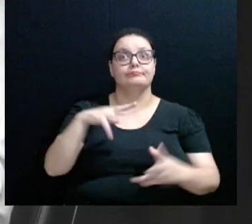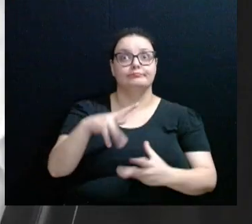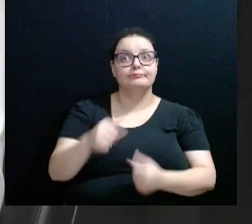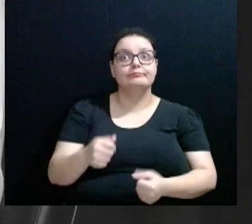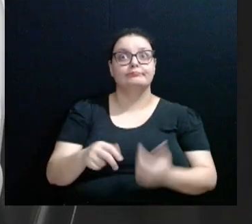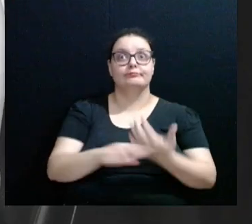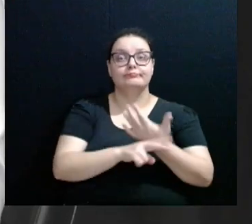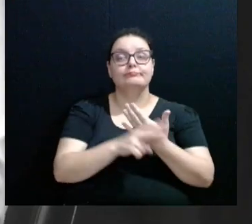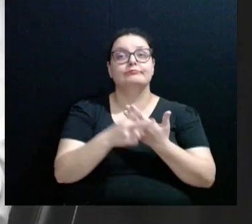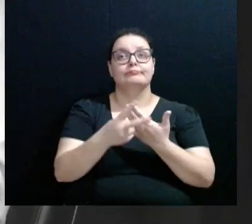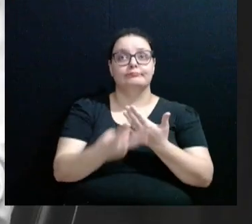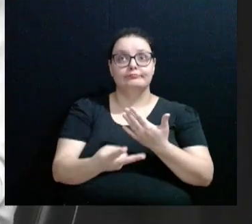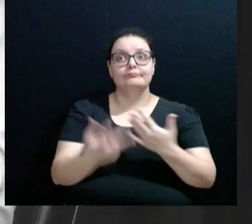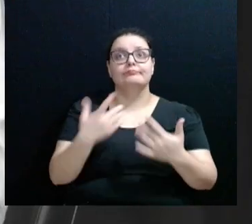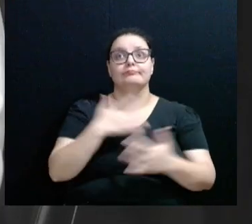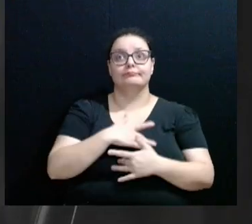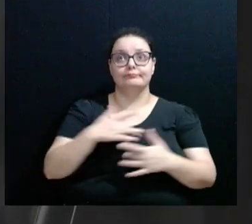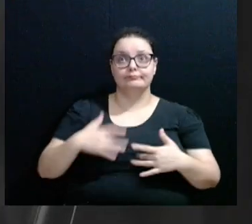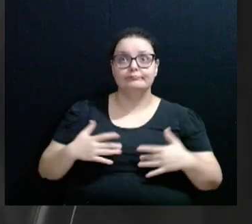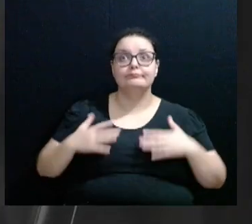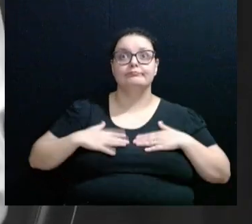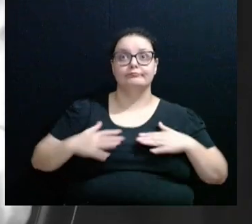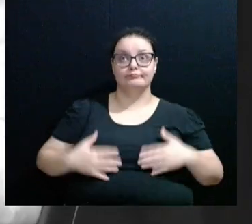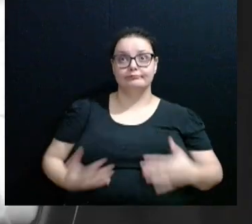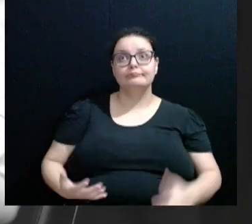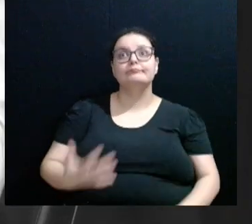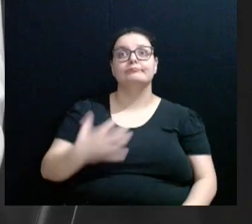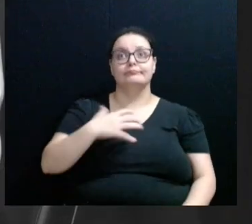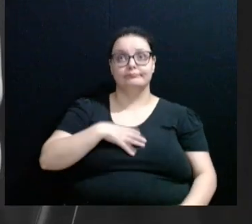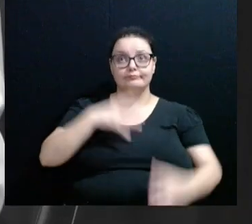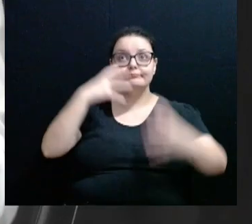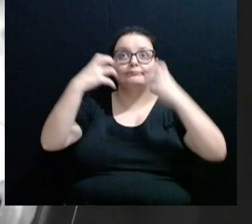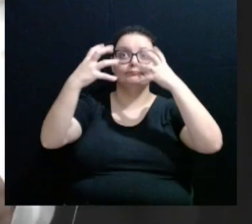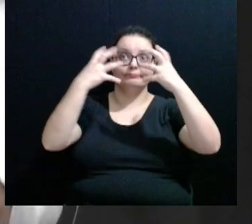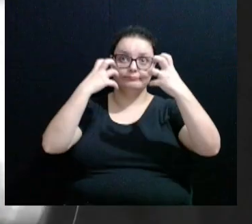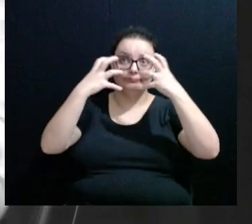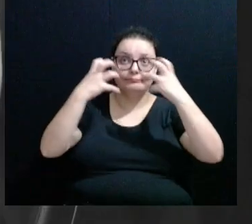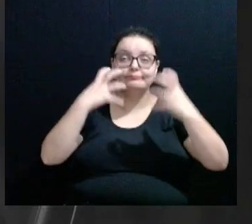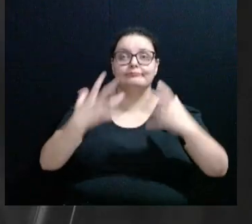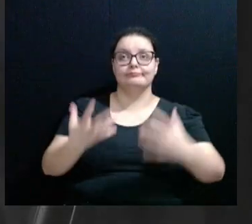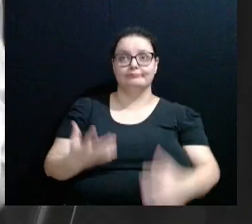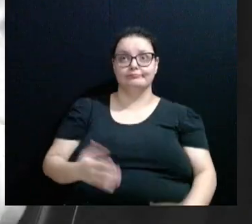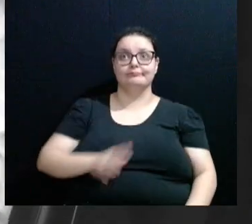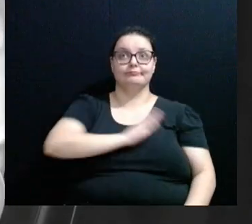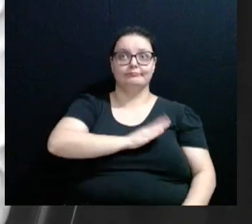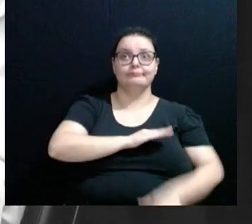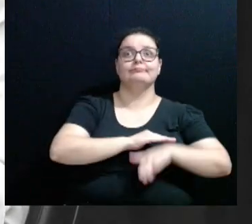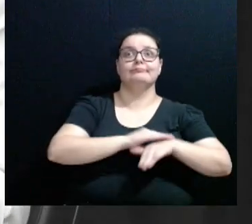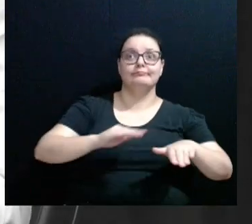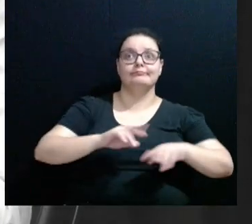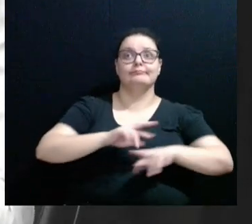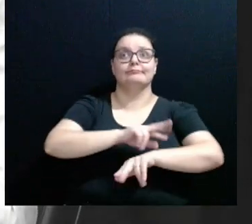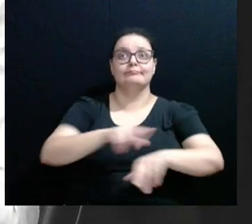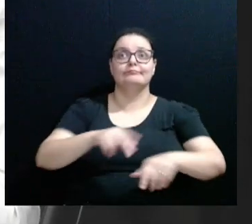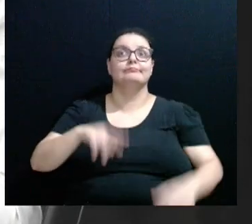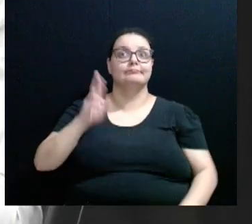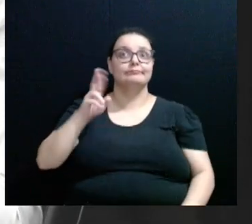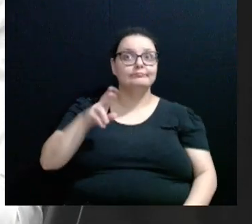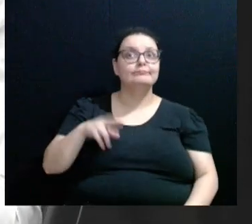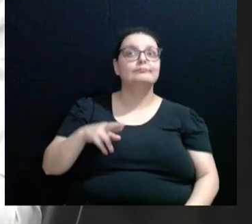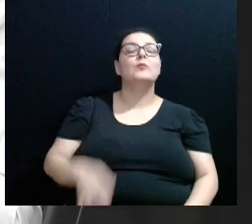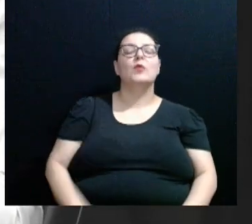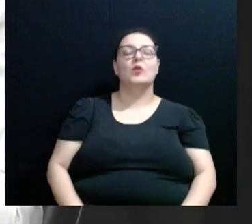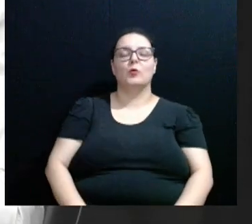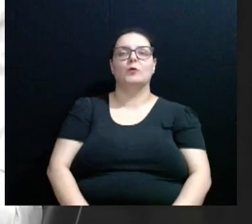afeta a saúde física de uma forma que ela causa o estresse, que vai causar infarto, vai causar uma série de fatores. Então